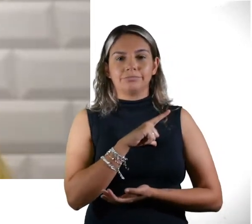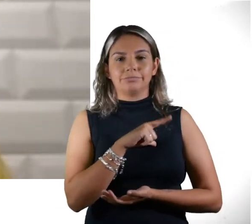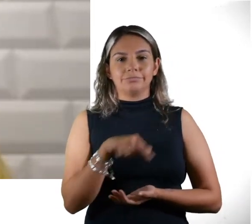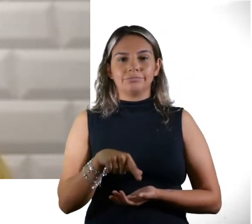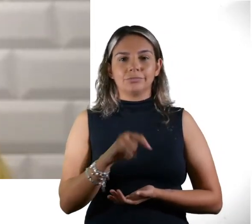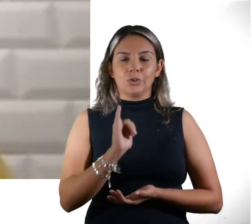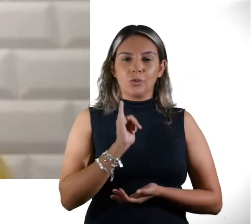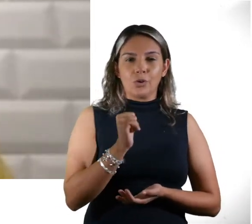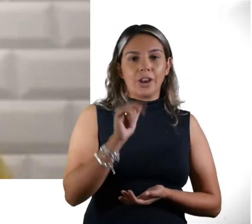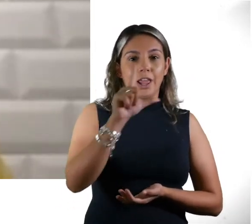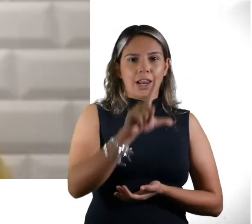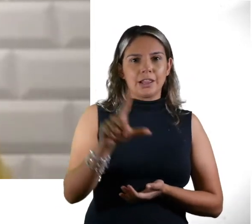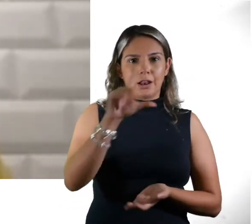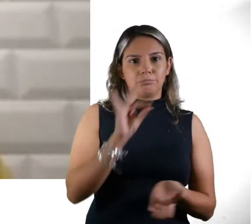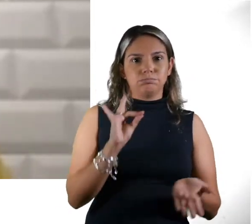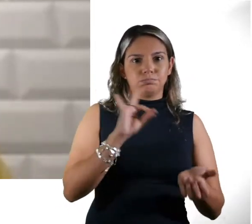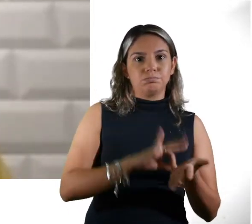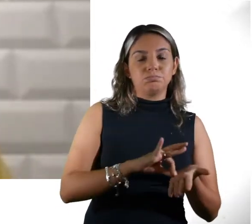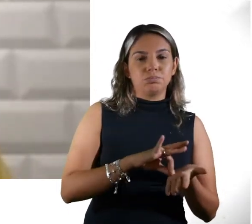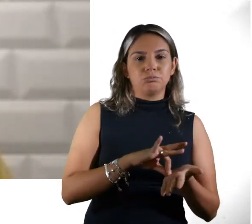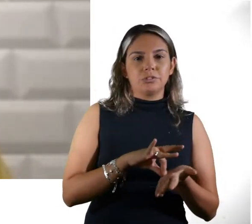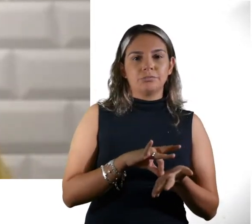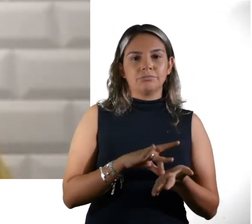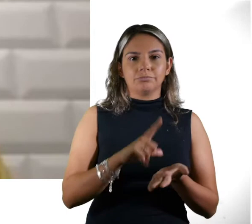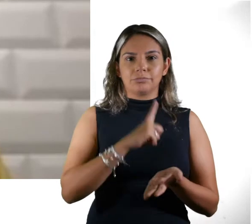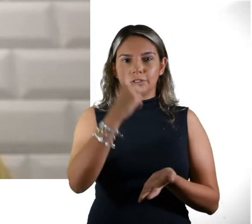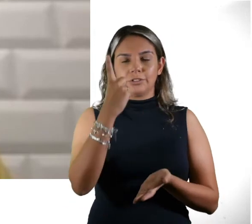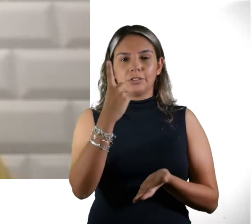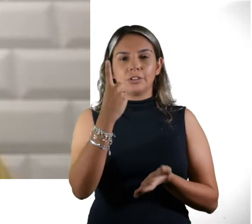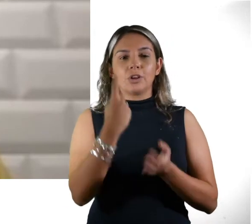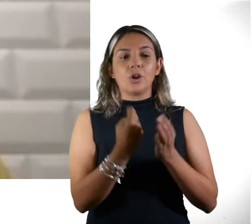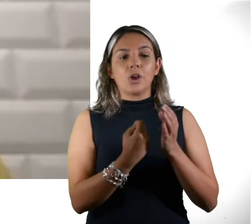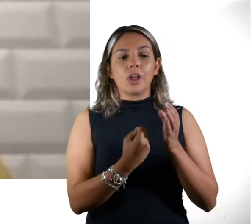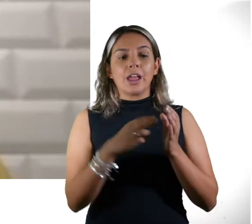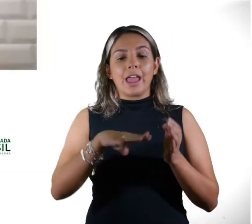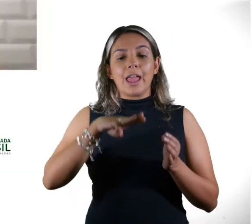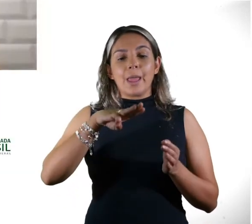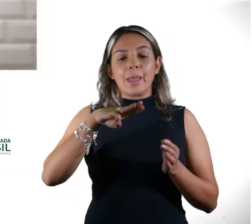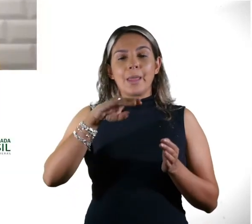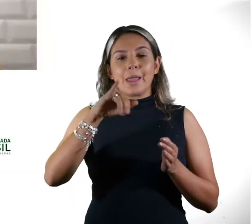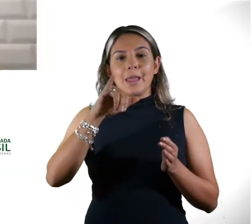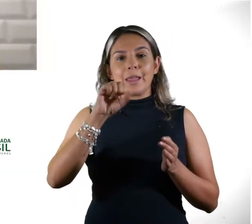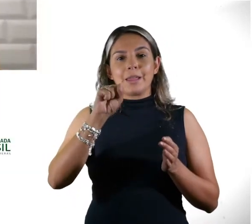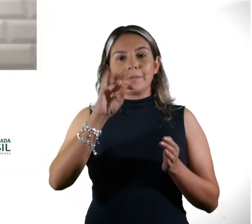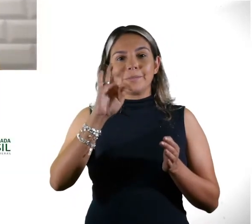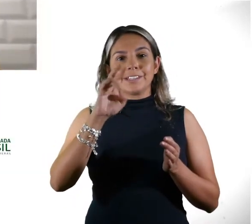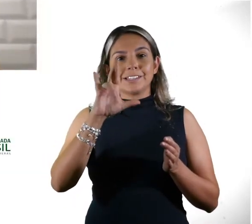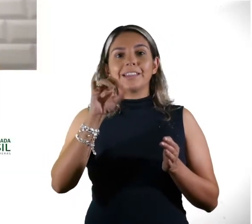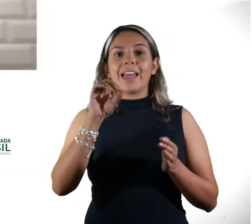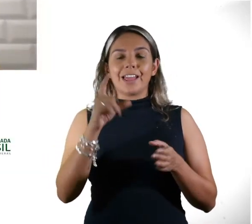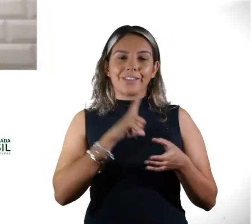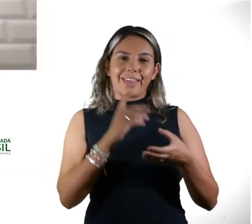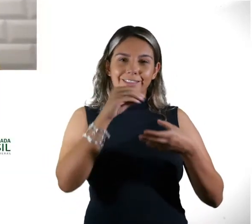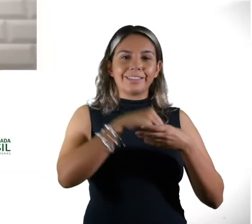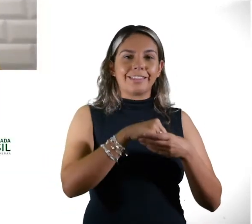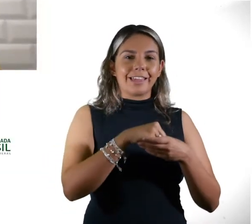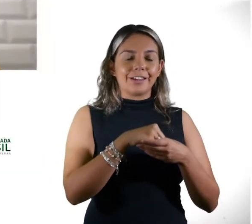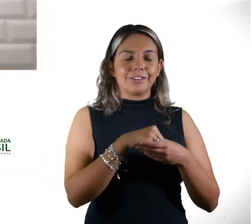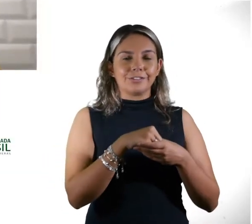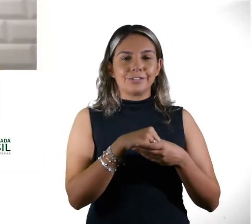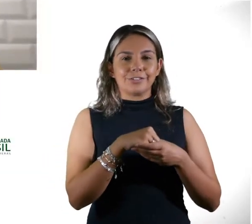contos que são literatura pura, vamos dizer, têm uma origem mais misteriosa, não é? As crónicas podem